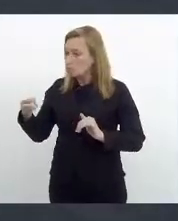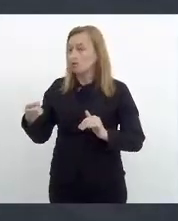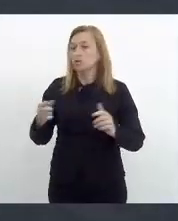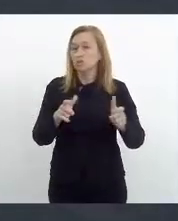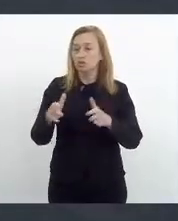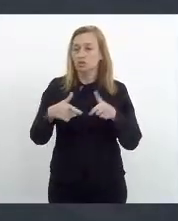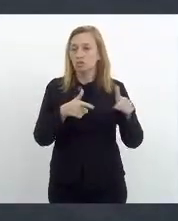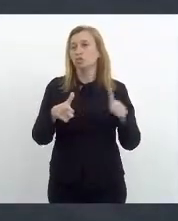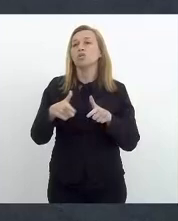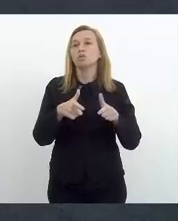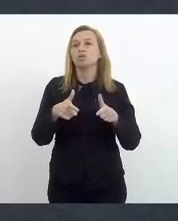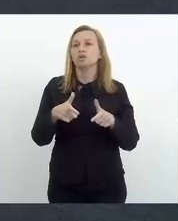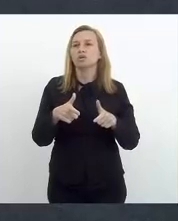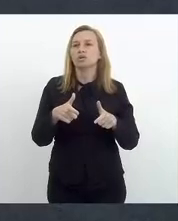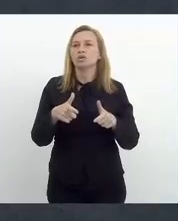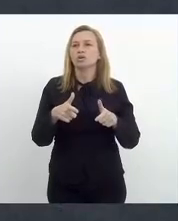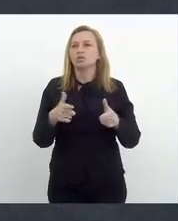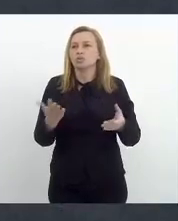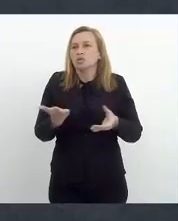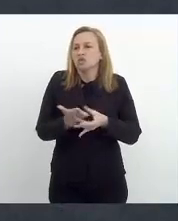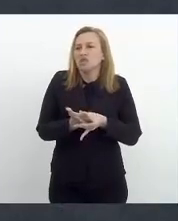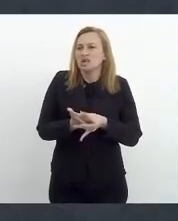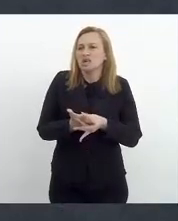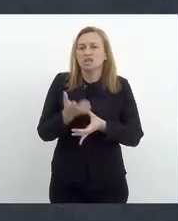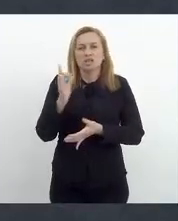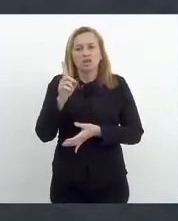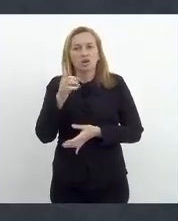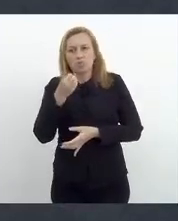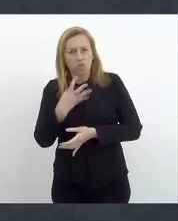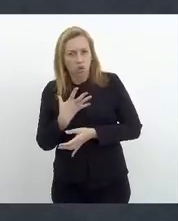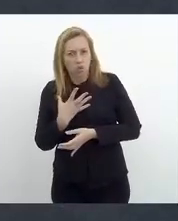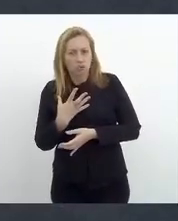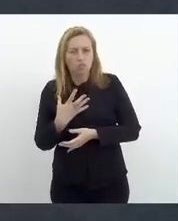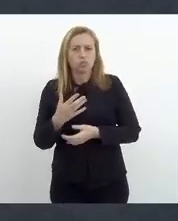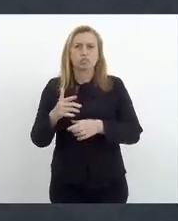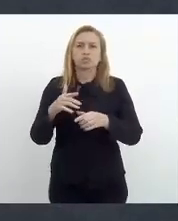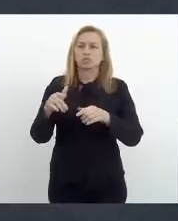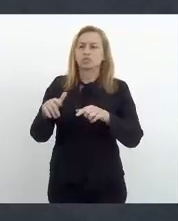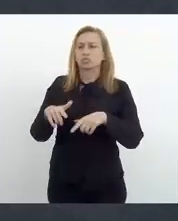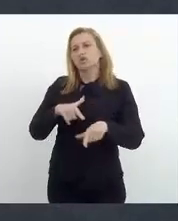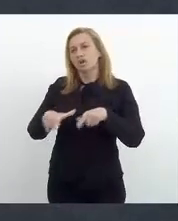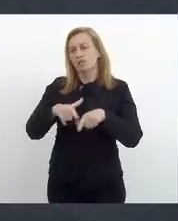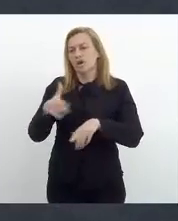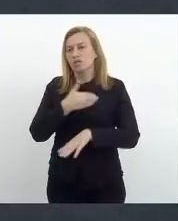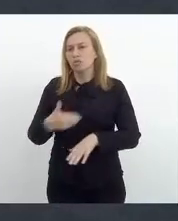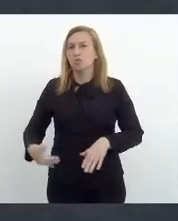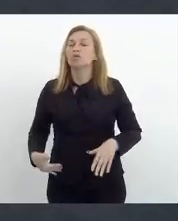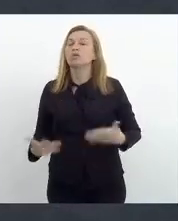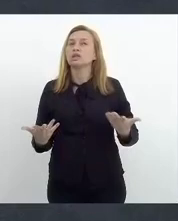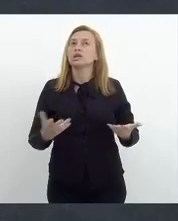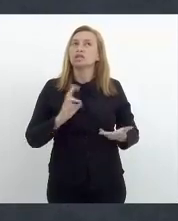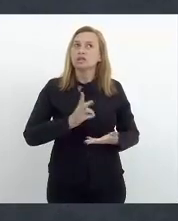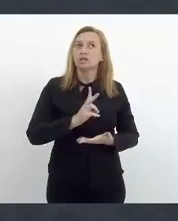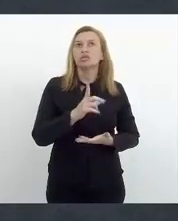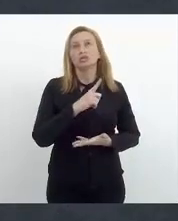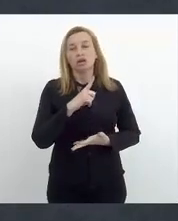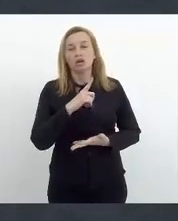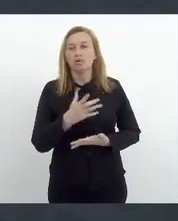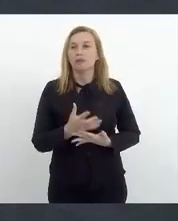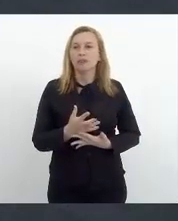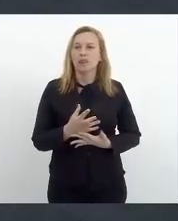sabe o espaço é para processo que não consideram que são positivos né no serviço público que vira e mexe a gente tem